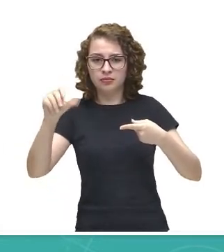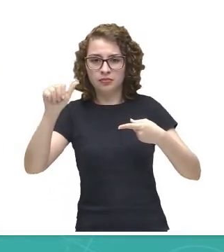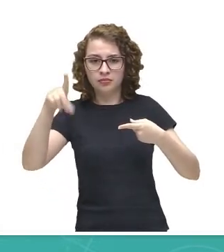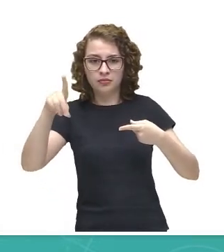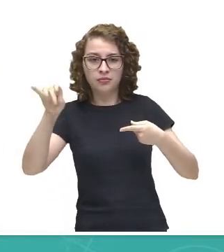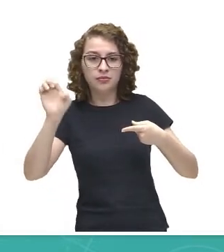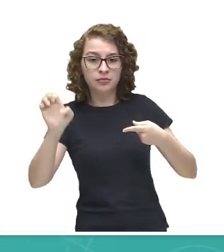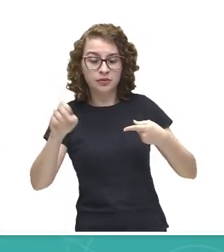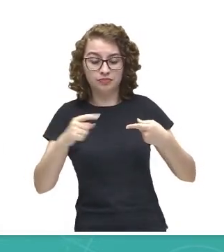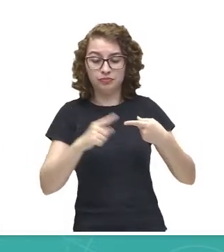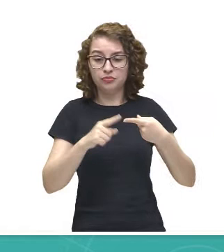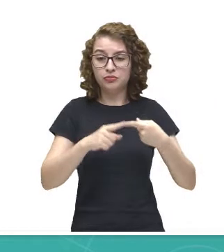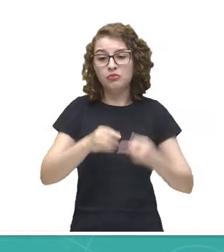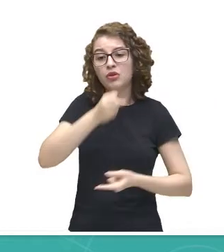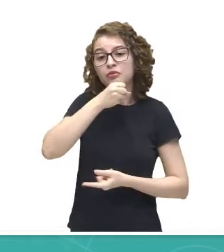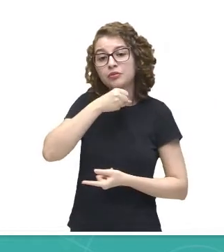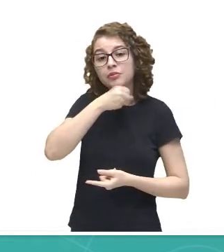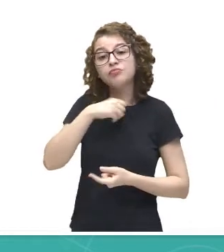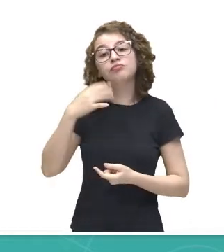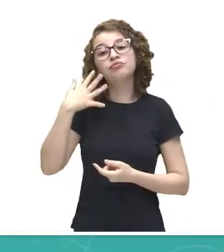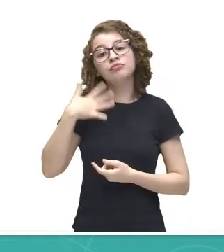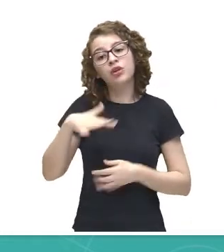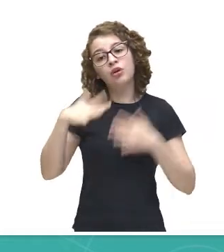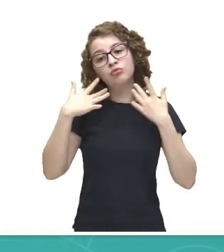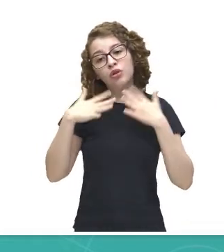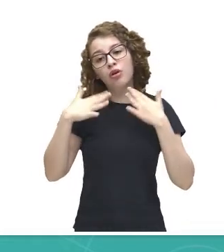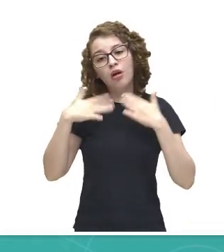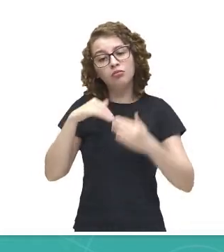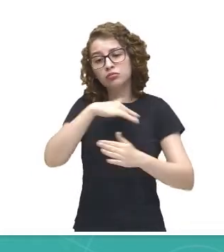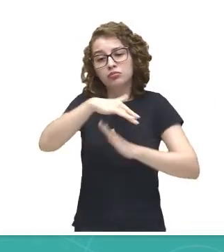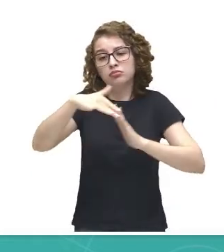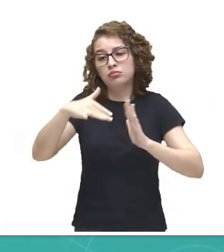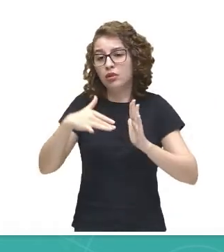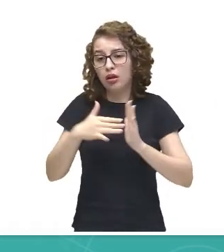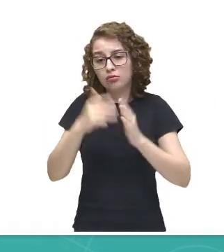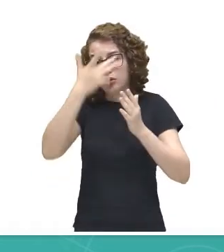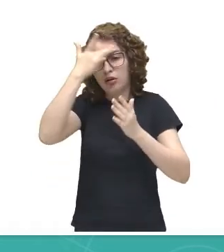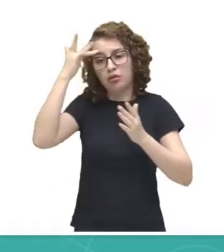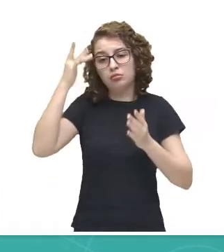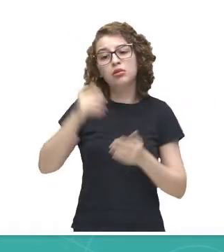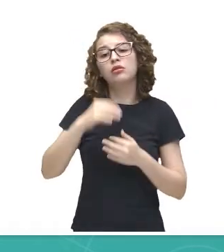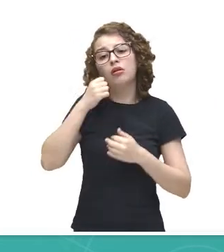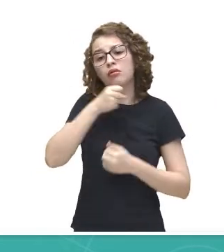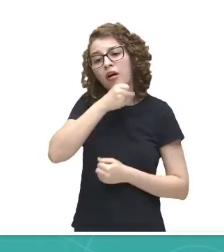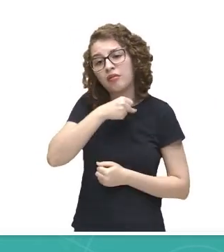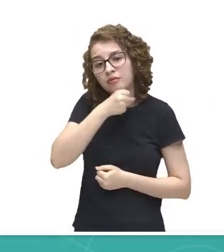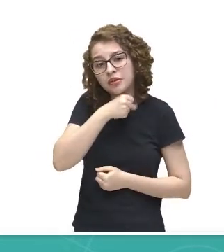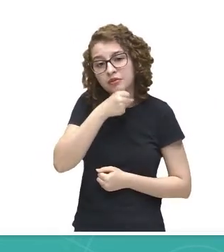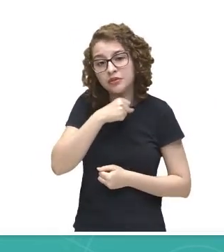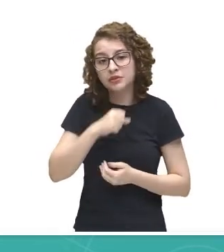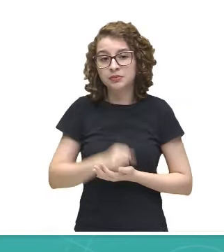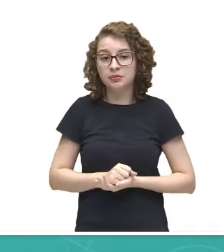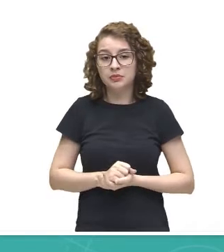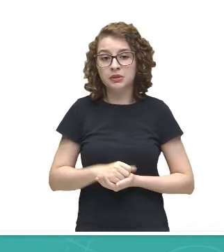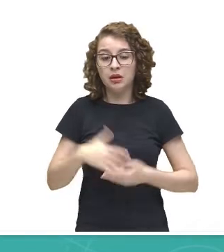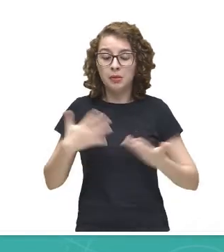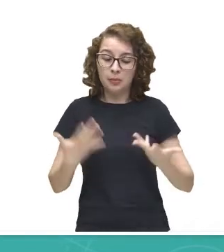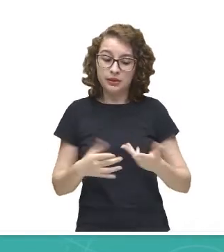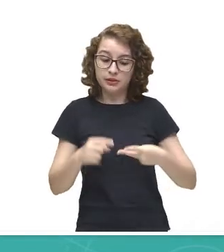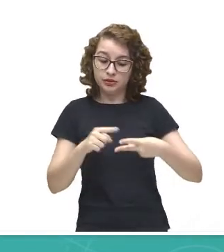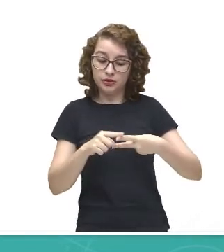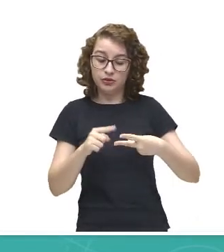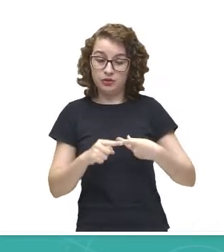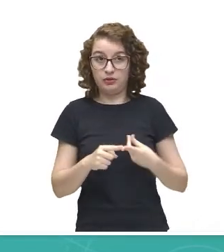ele é um processo natural da nossa vida, todo mundo vai passar por isso. Mas aí a gente tem duas formas para envelhecer. Ou a gente envelhece